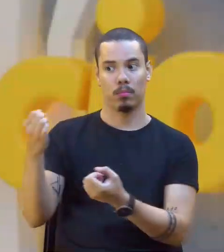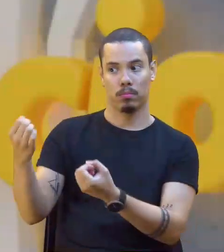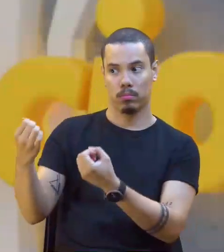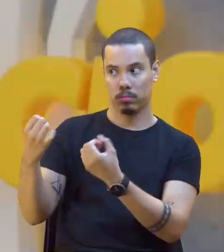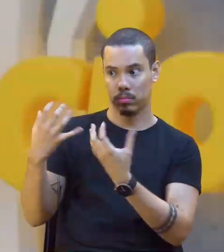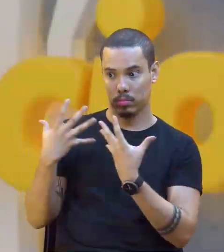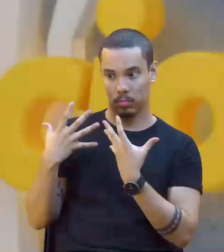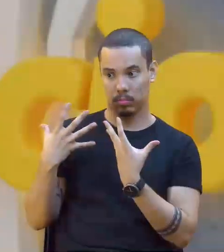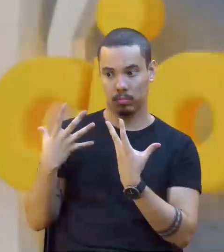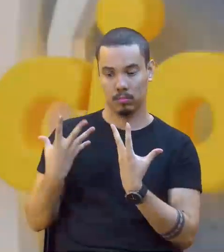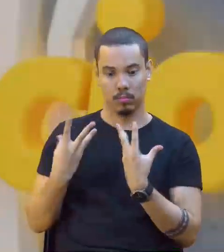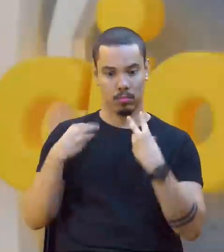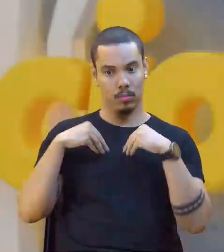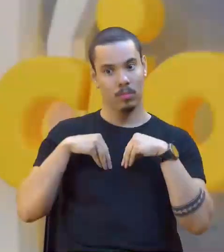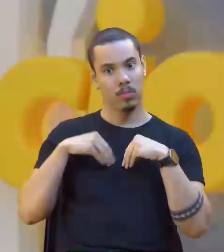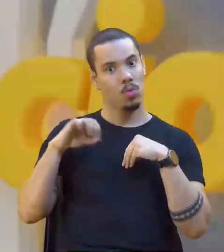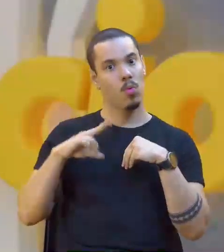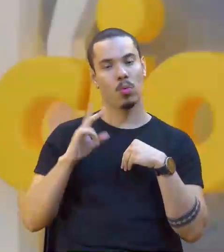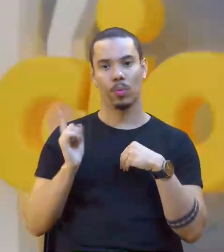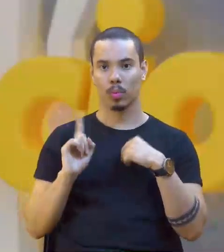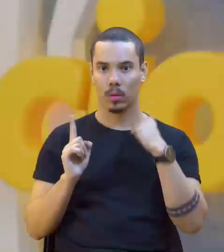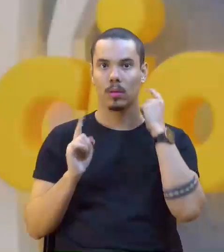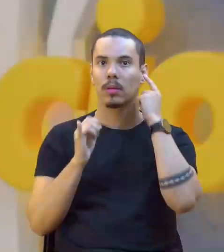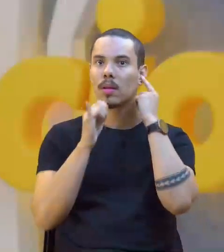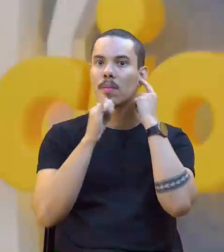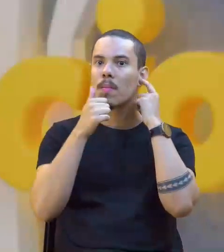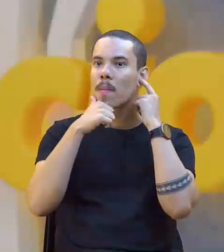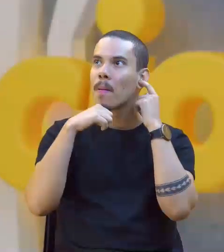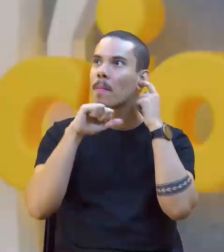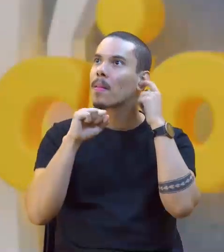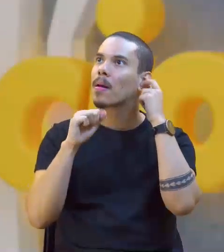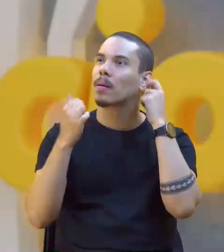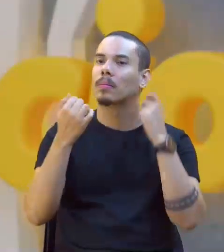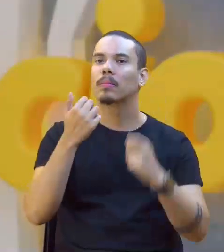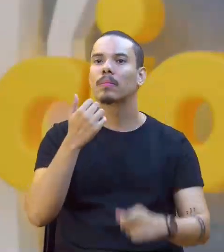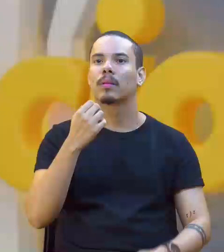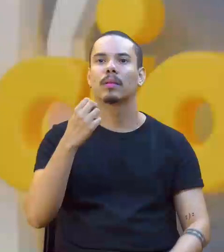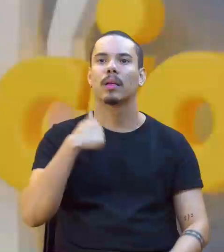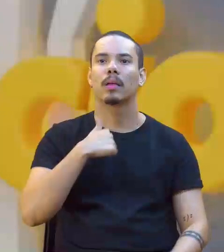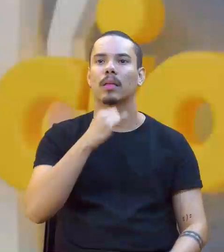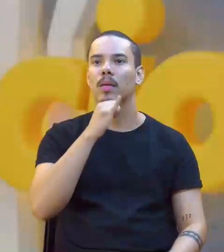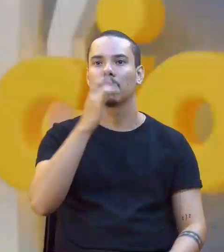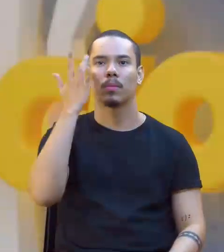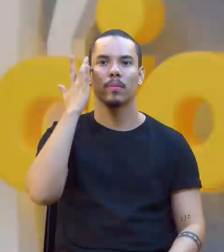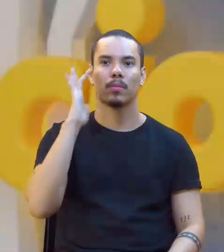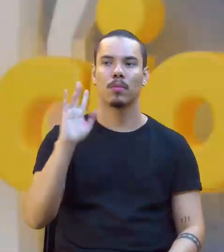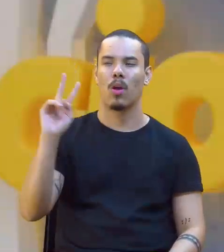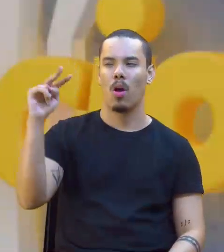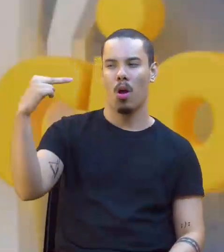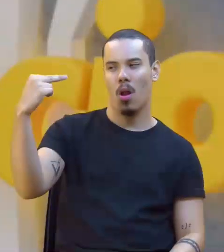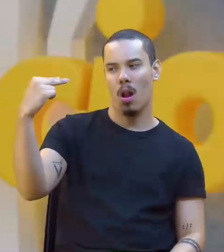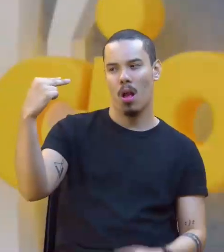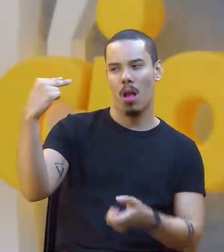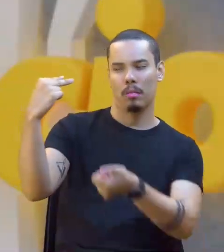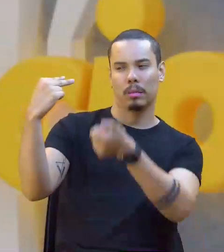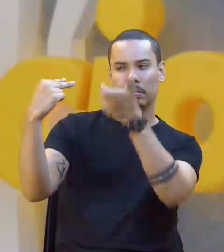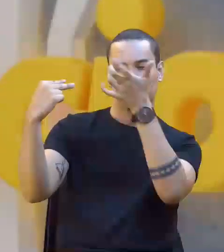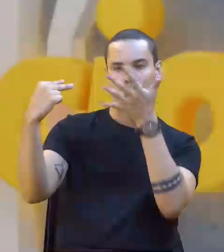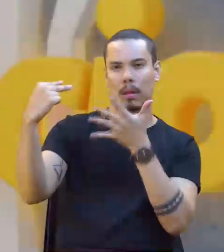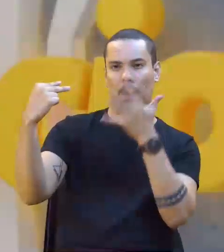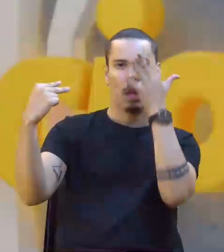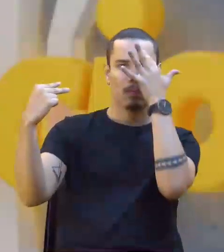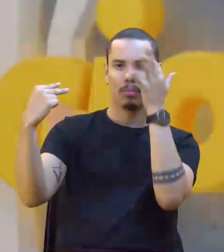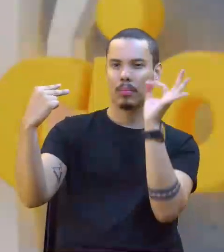nós, né? Não é porque minha mãe não soube olhar no meu olho, não conversar comigo, não me entender, porque